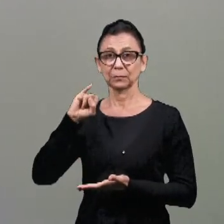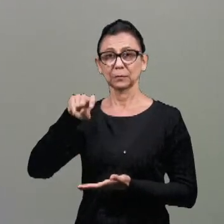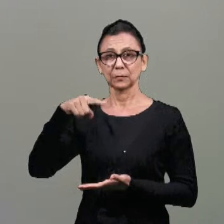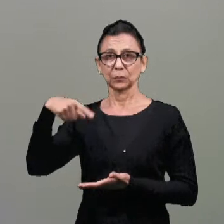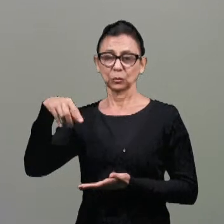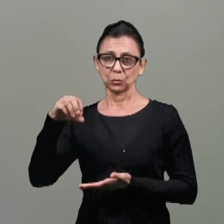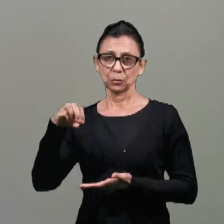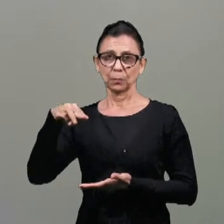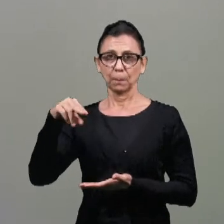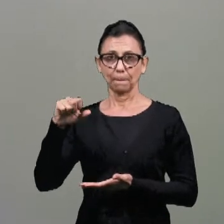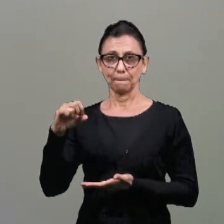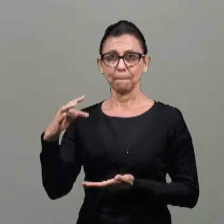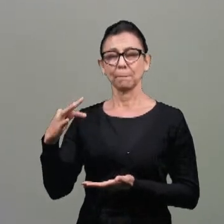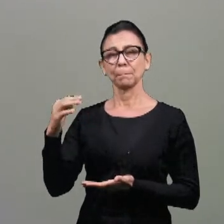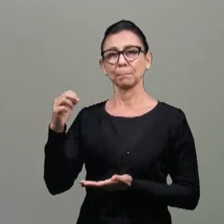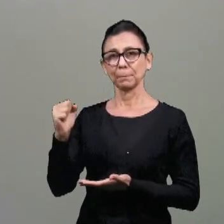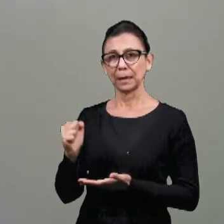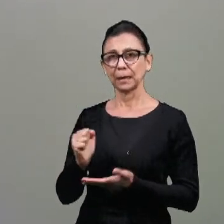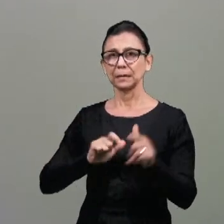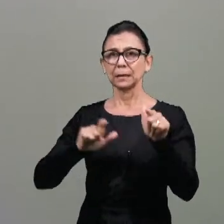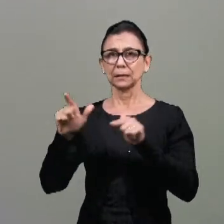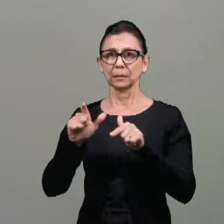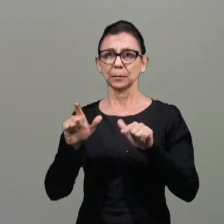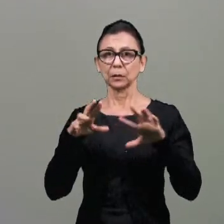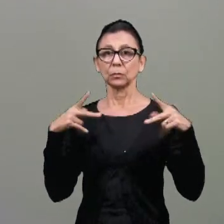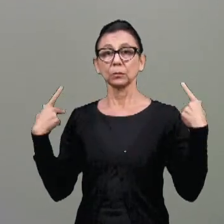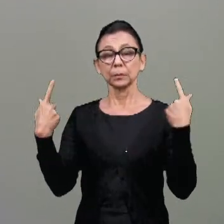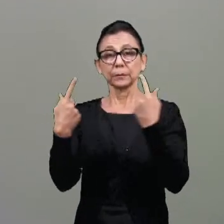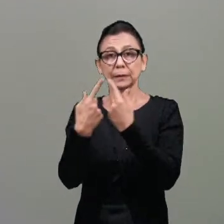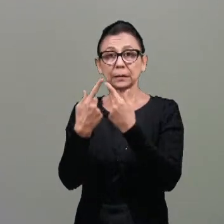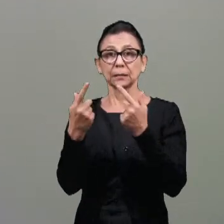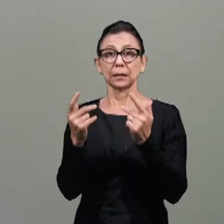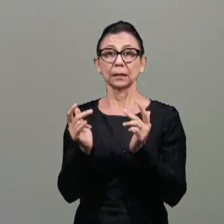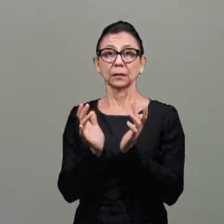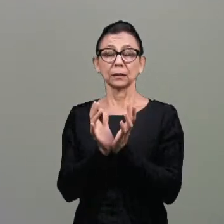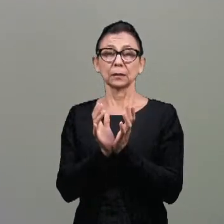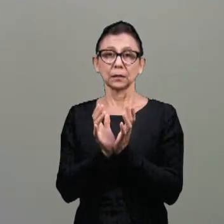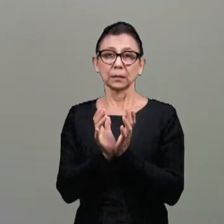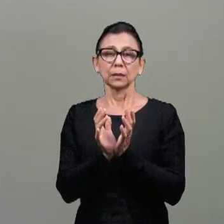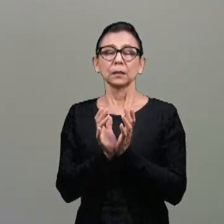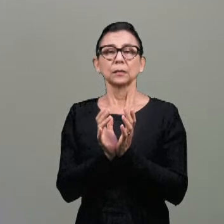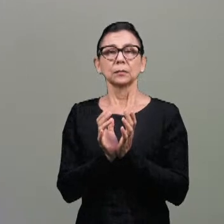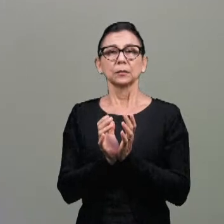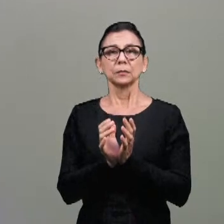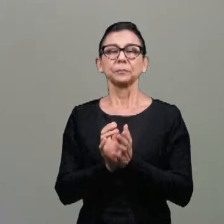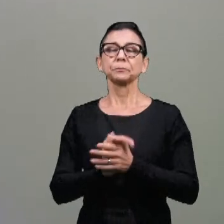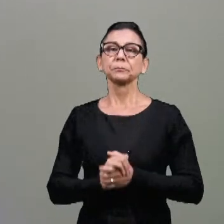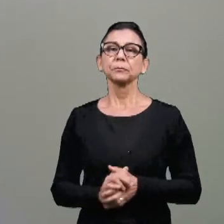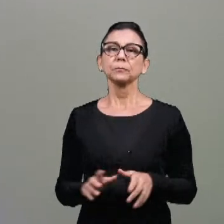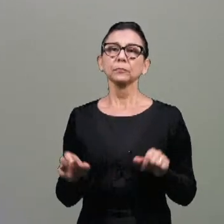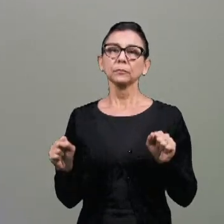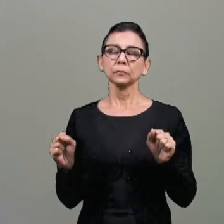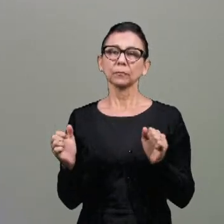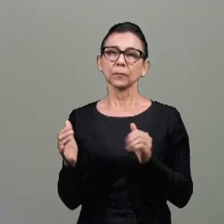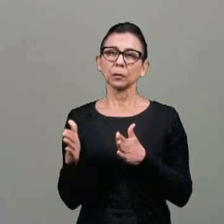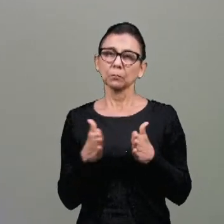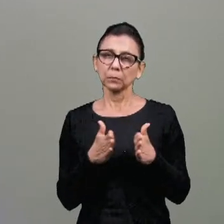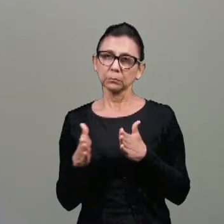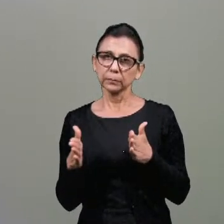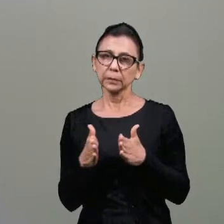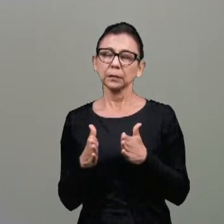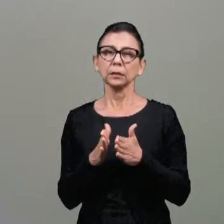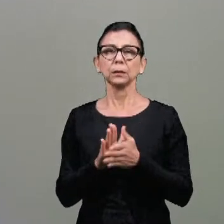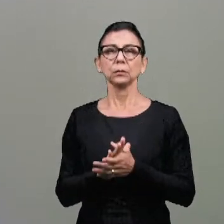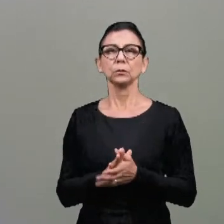um período, foi o diretor de toda a estrutura de engenharia por um período, e